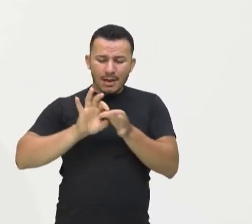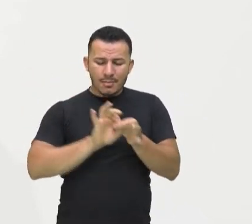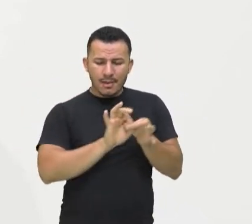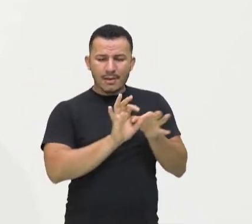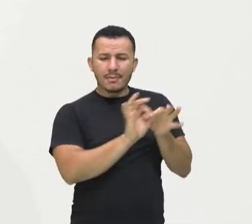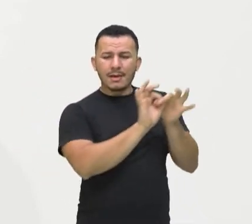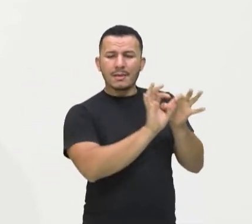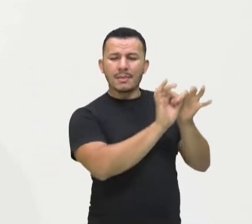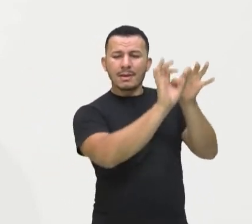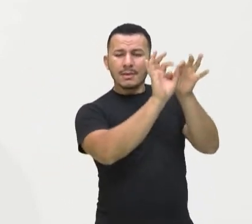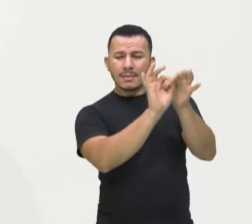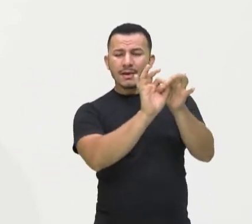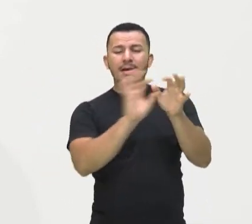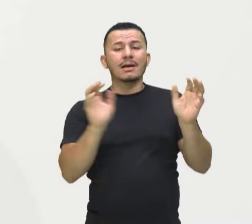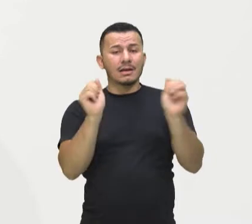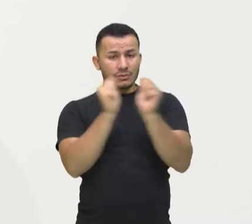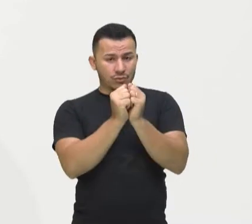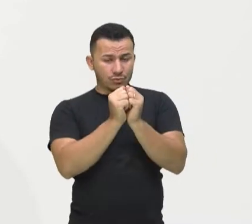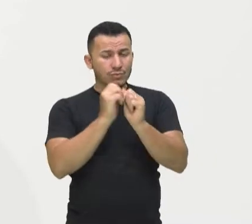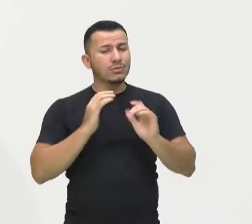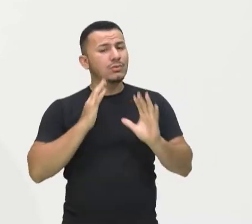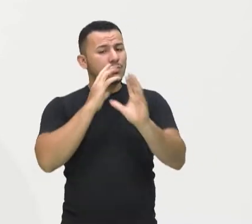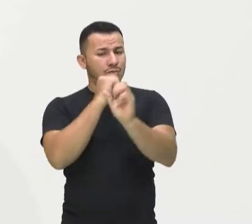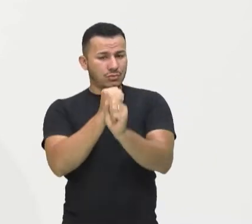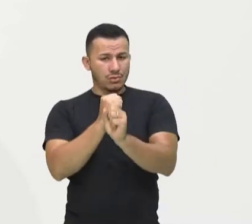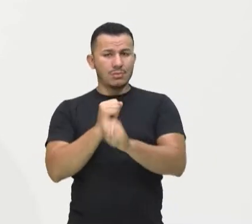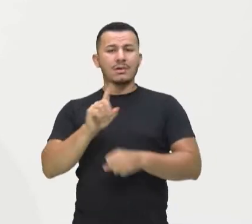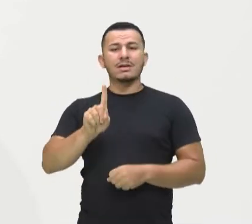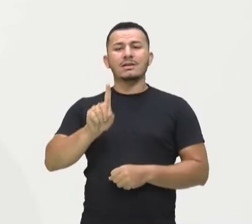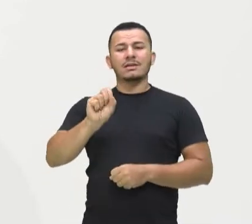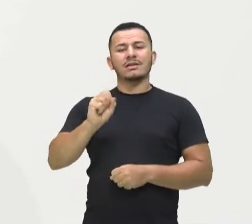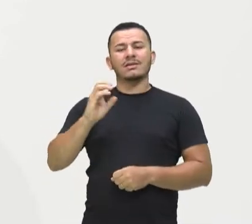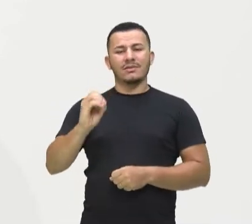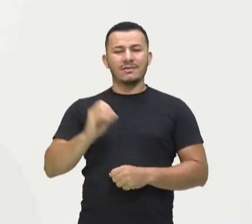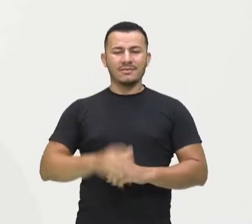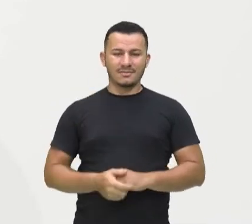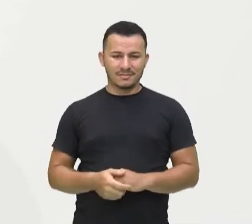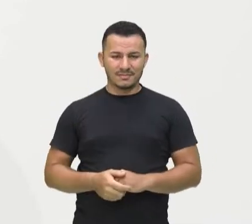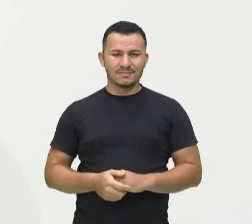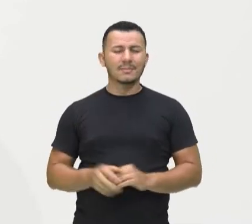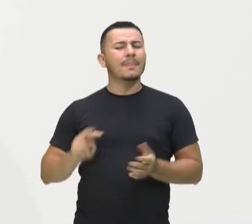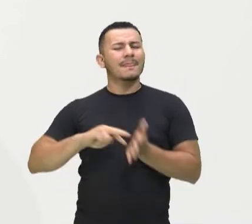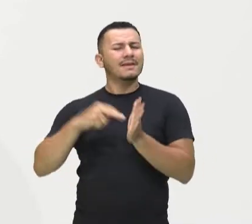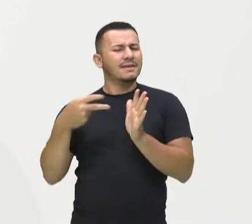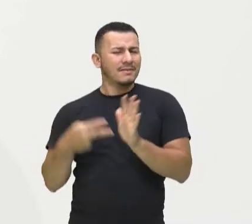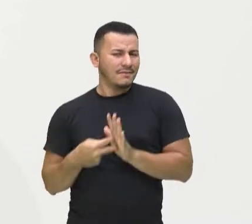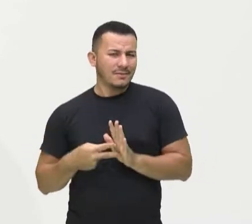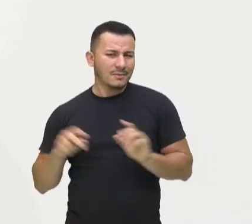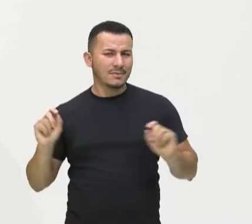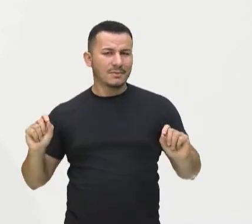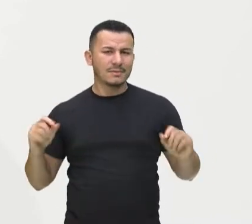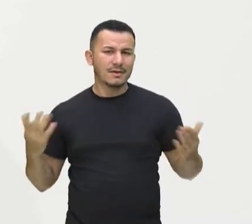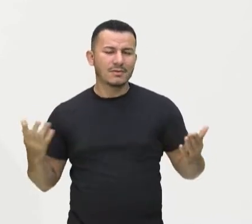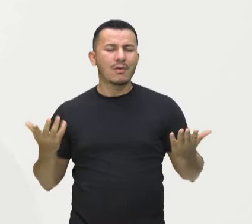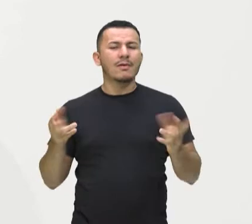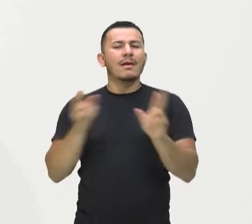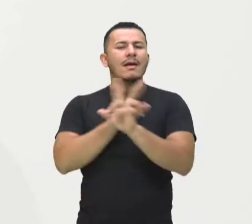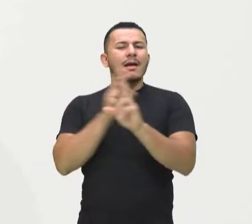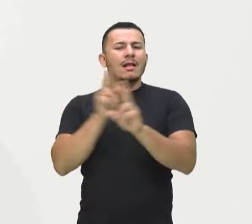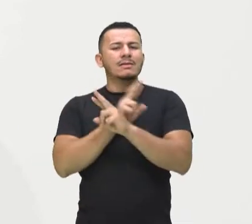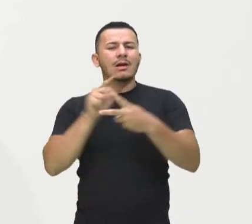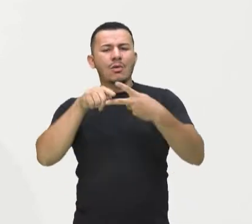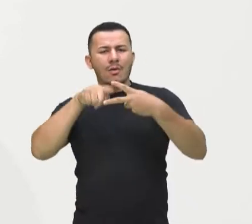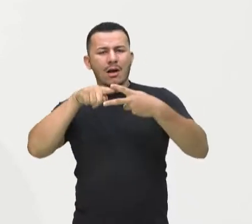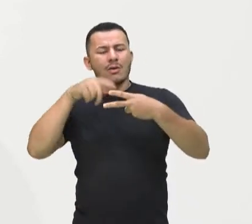também. Aqui também, bem aqui também temos um ângulo de 180. O que que isso quer dizer? Qual é a relação que existe aí